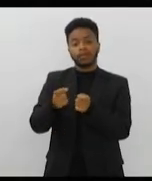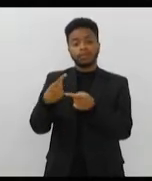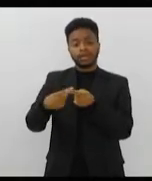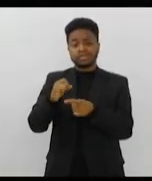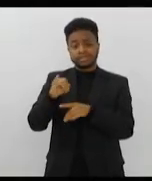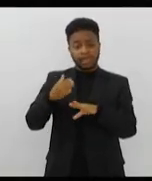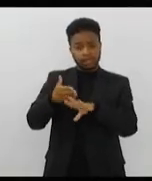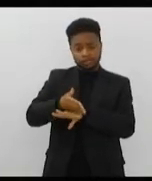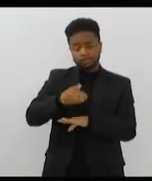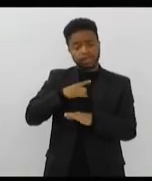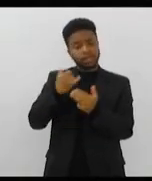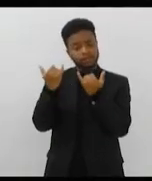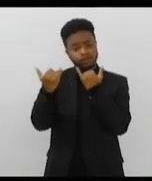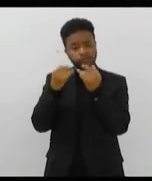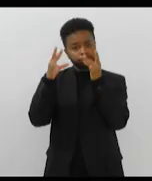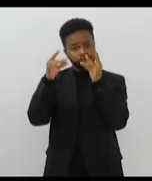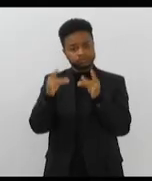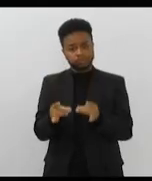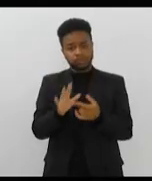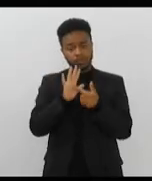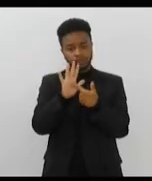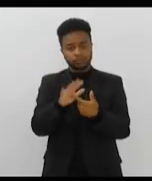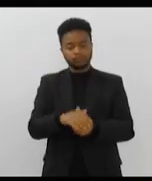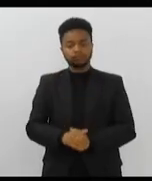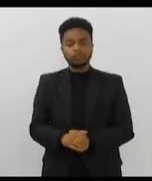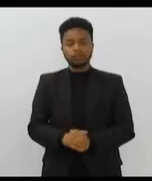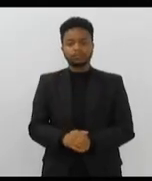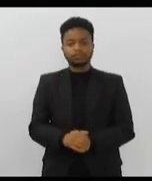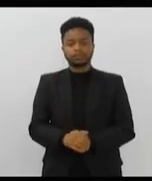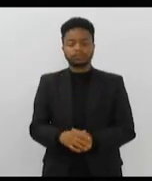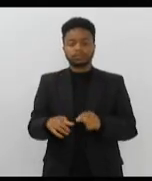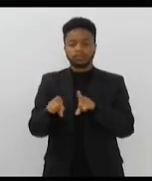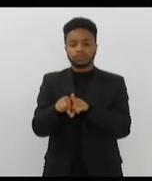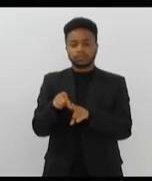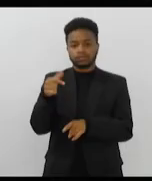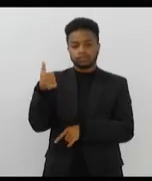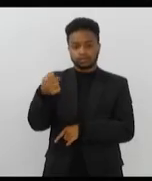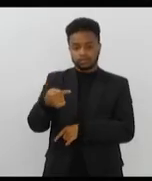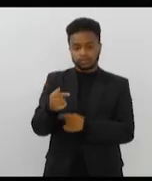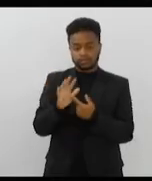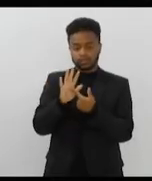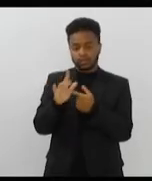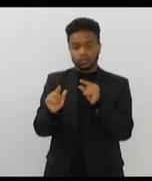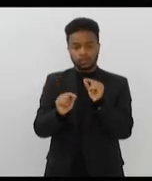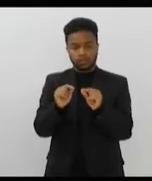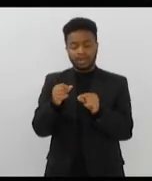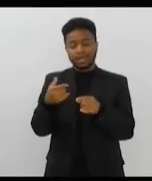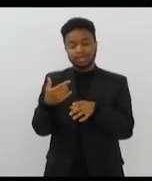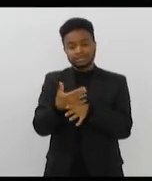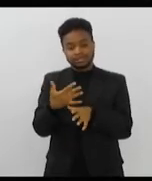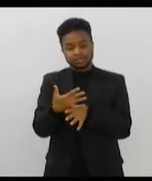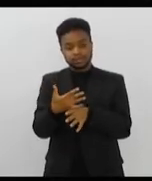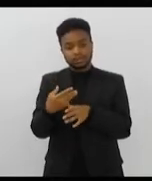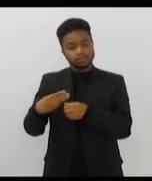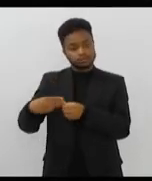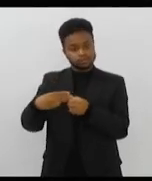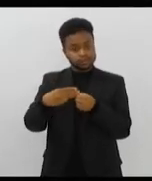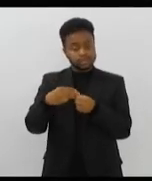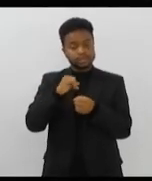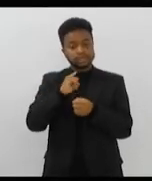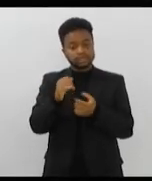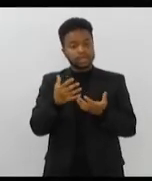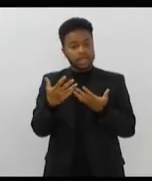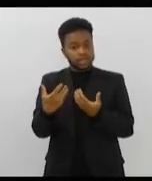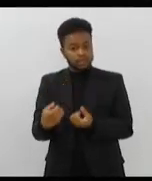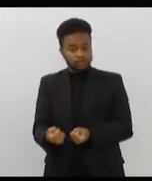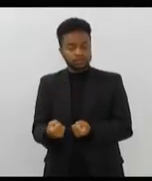todas as informações. Bom, 17. O município